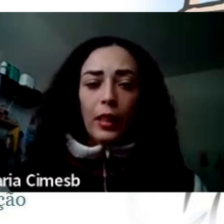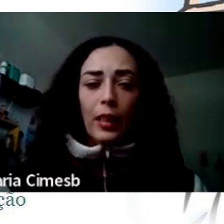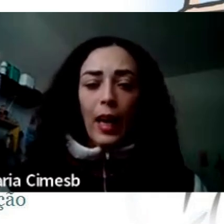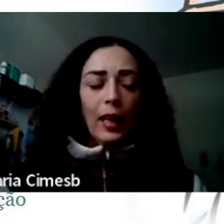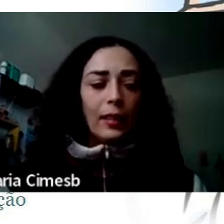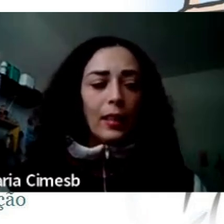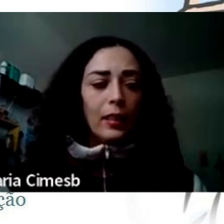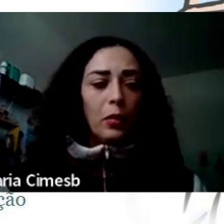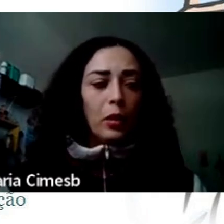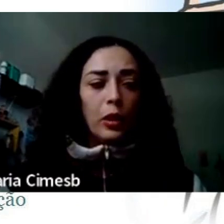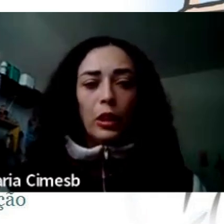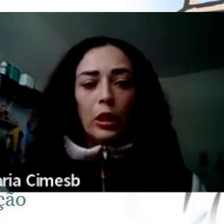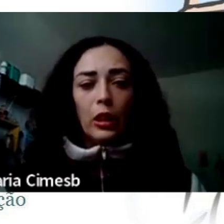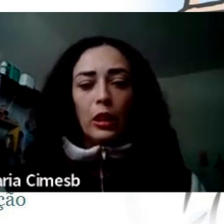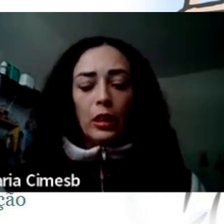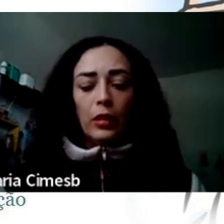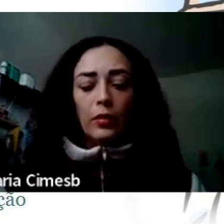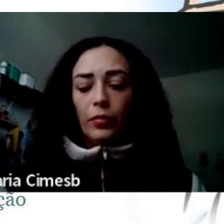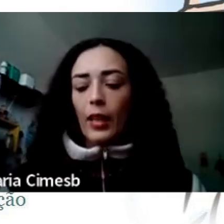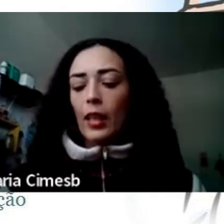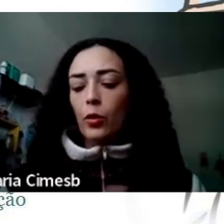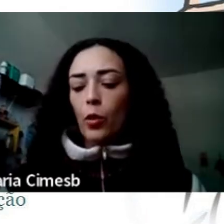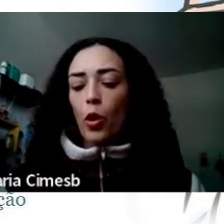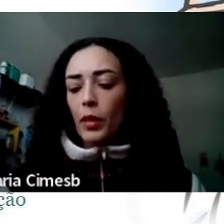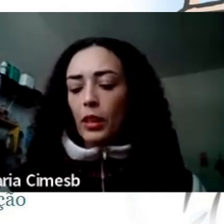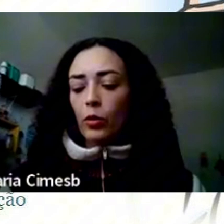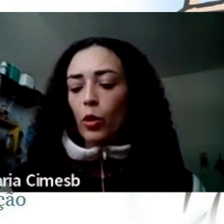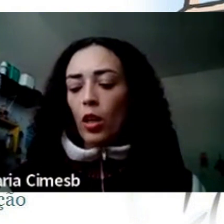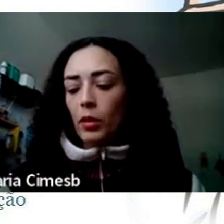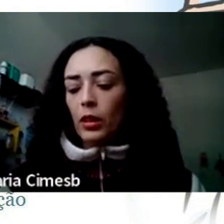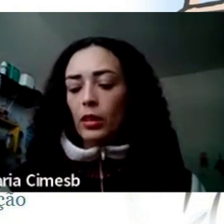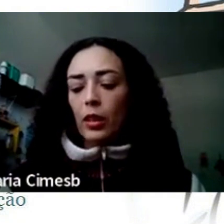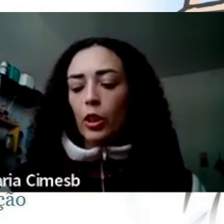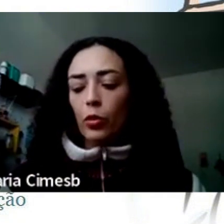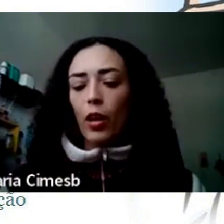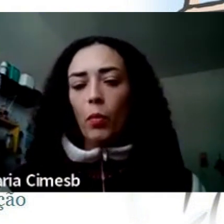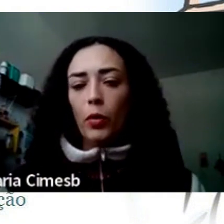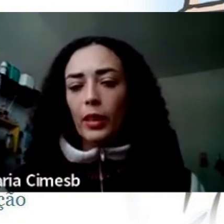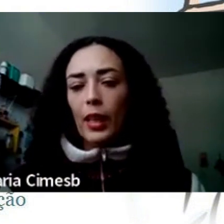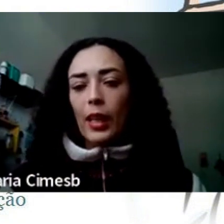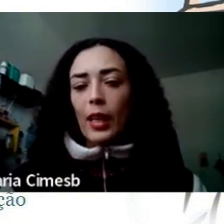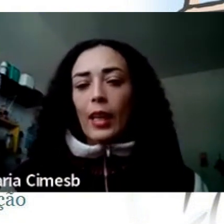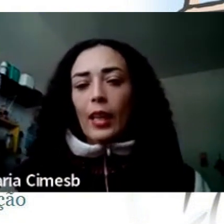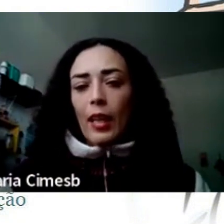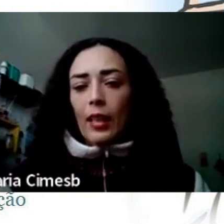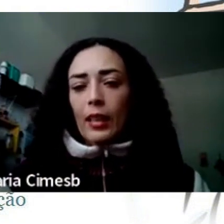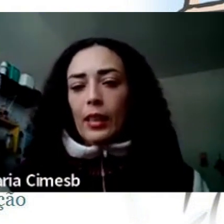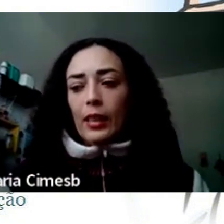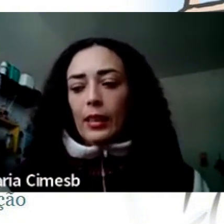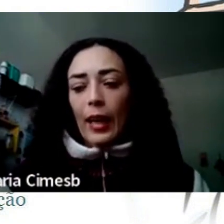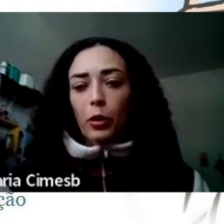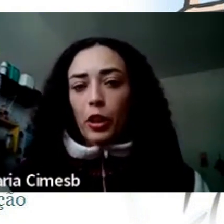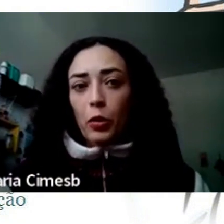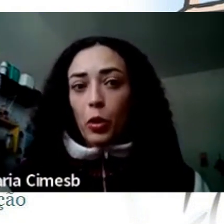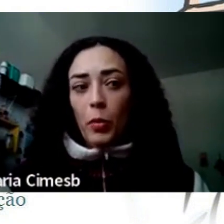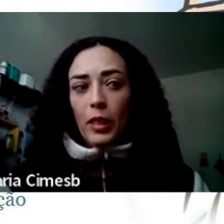agressivo em casa, então quando a gente quer que ele dorme, ele não dorme, e se a gente não dá alguma coisa,